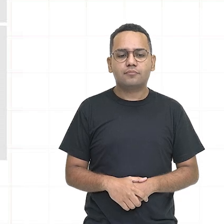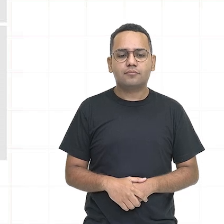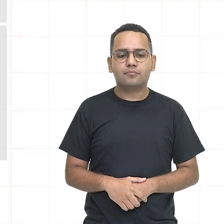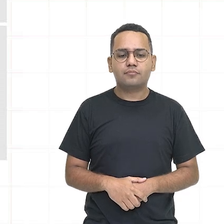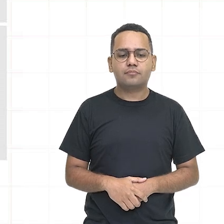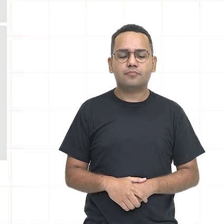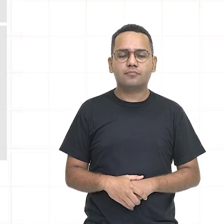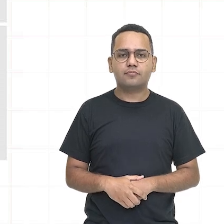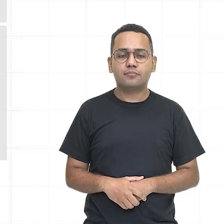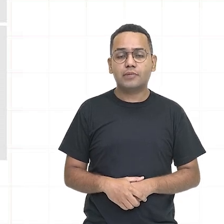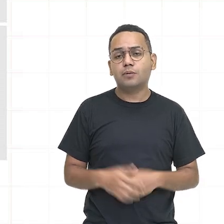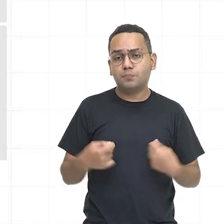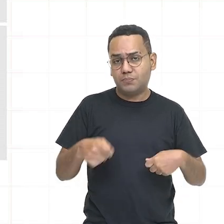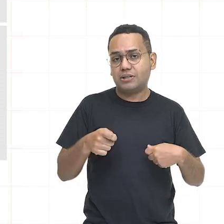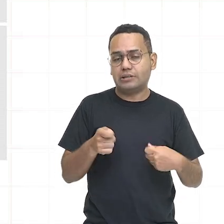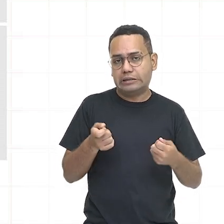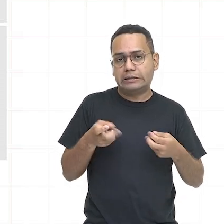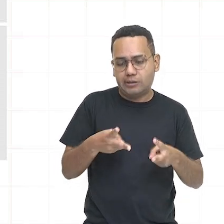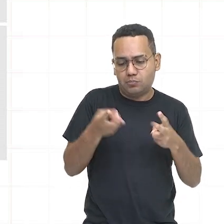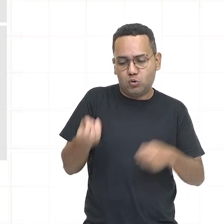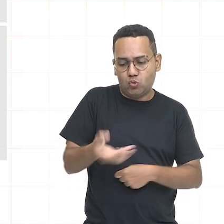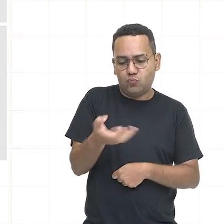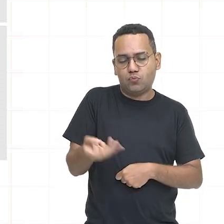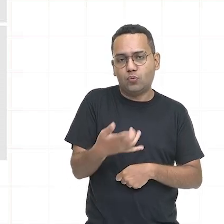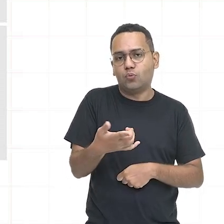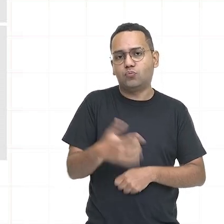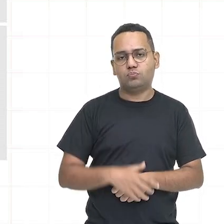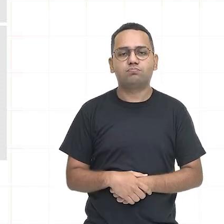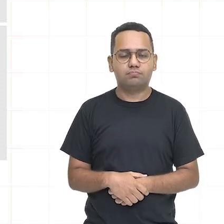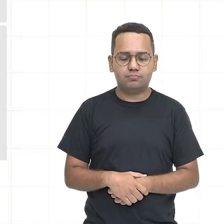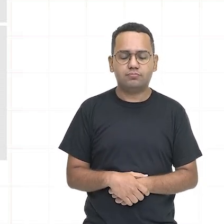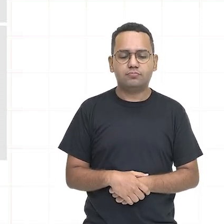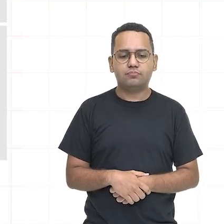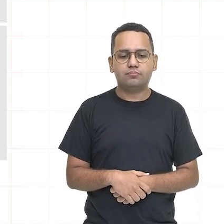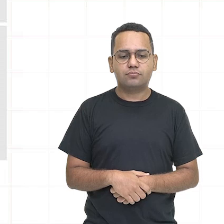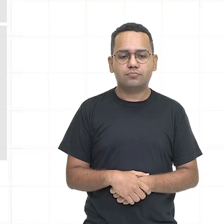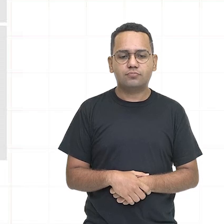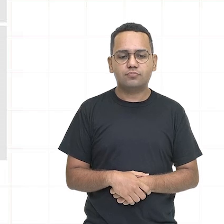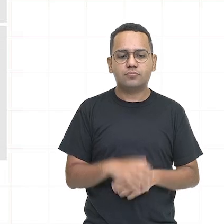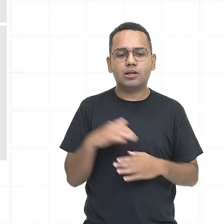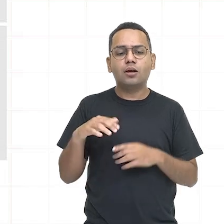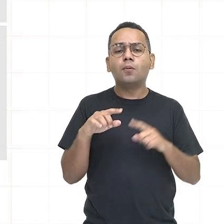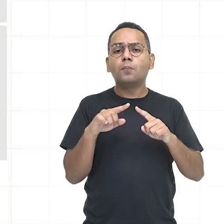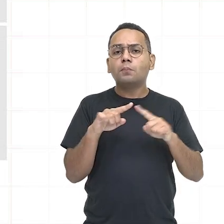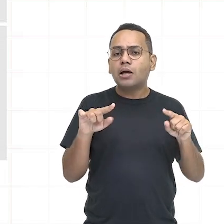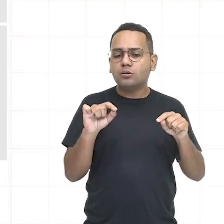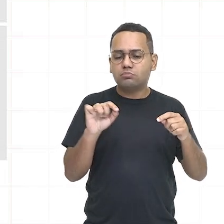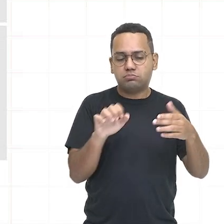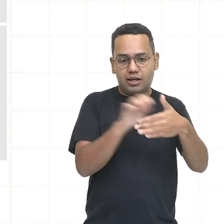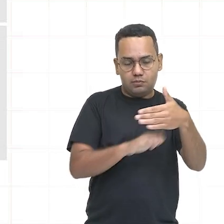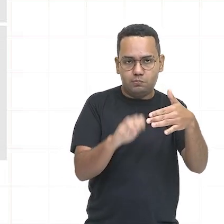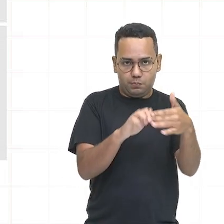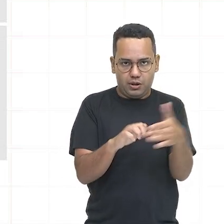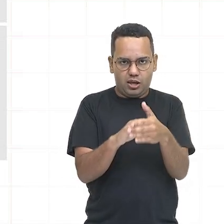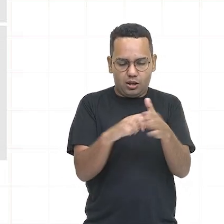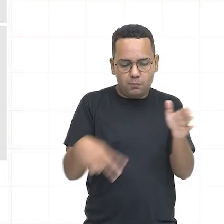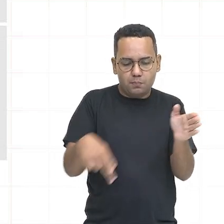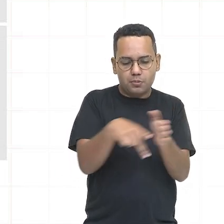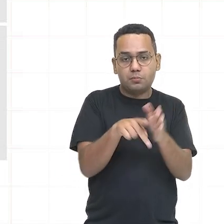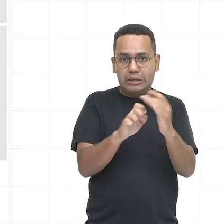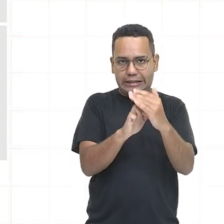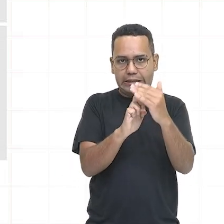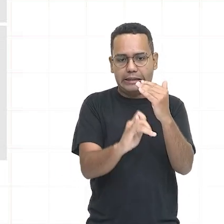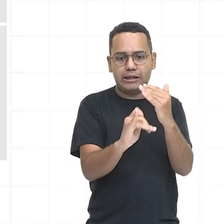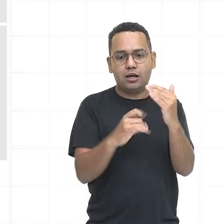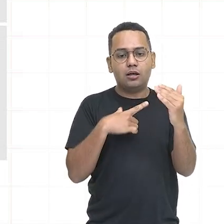inovando e, consequentemente, empreendendo, tá? Então, essa comunidade aí de startups no continente europeu